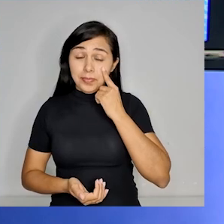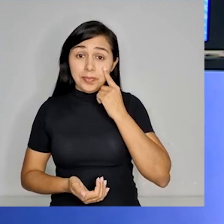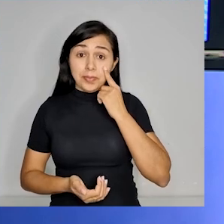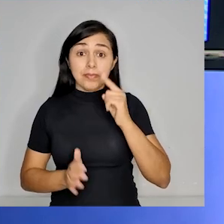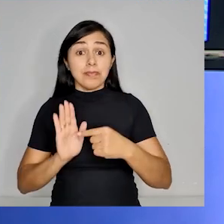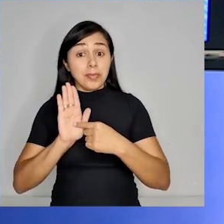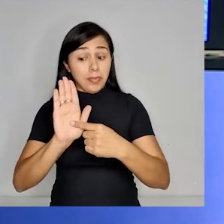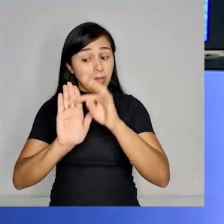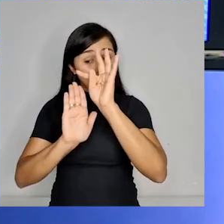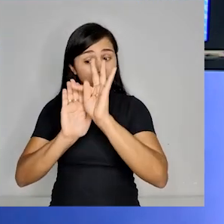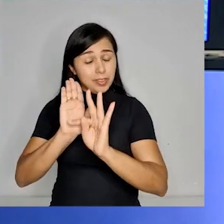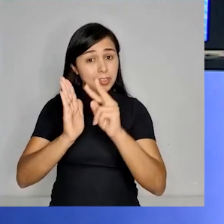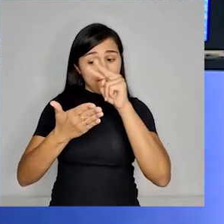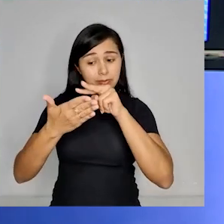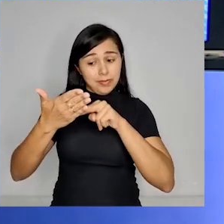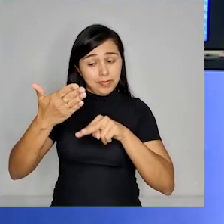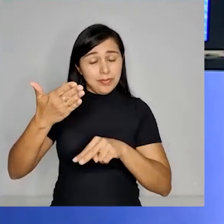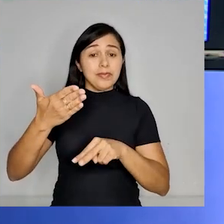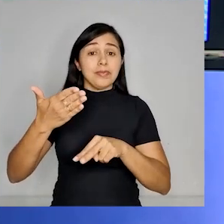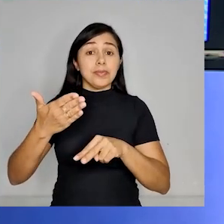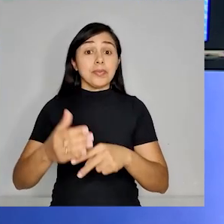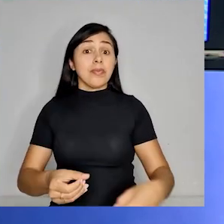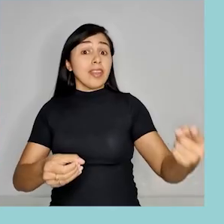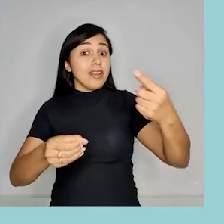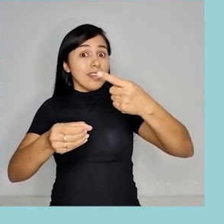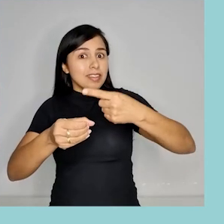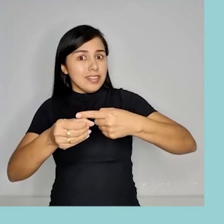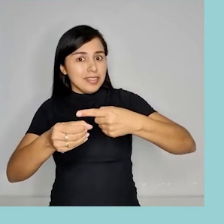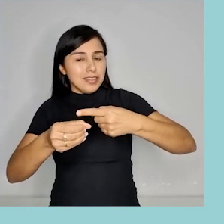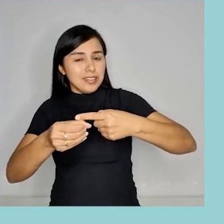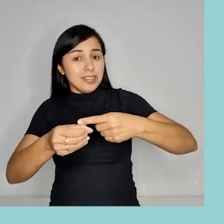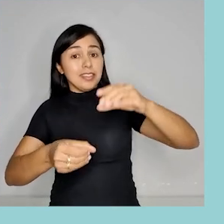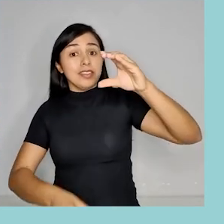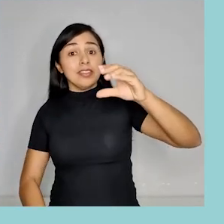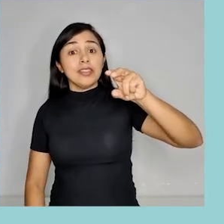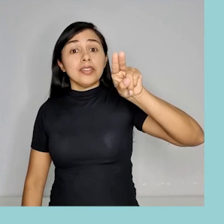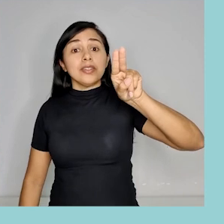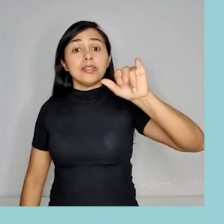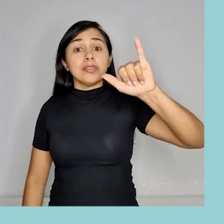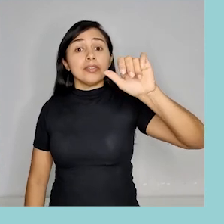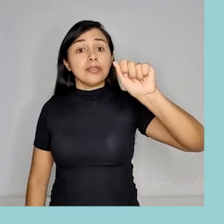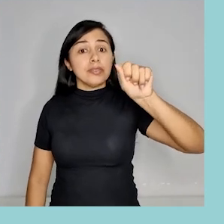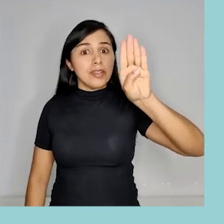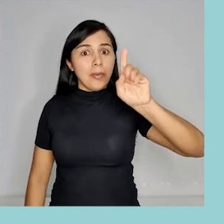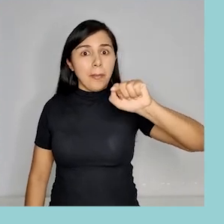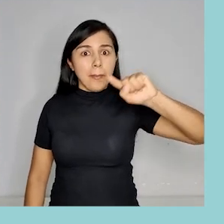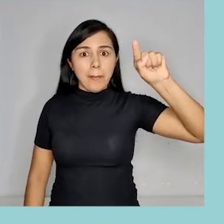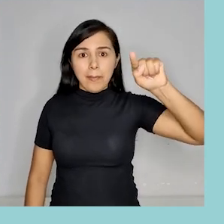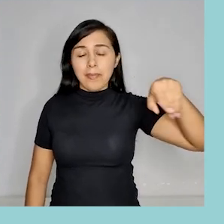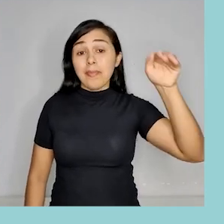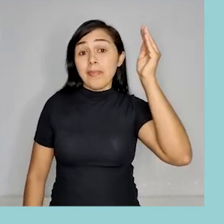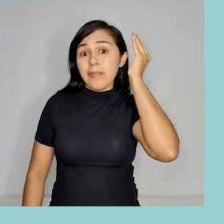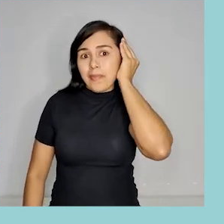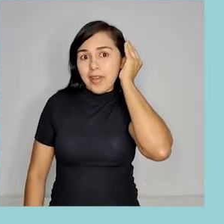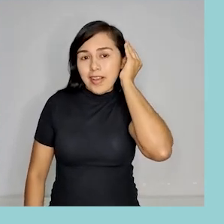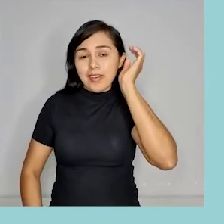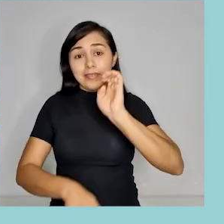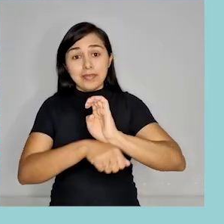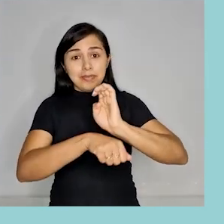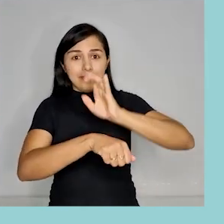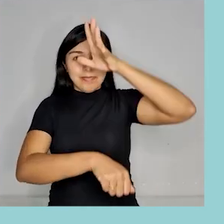Olha só, aqui a gente tem um texto e ele diz o seguinte: a cidade de Cuiabá, no Mato Grosso, é conhecida por suas